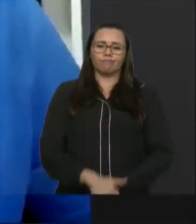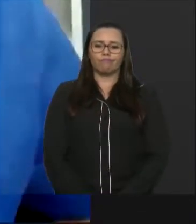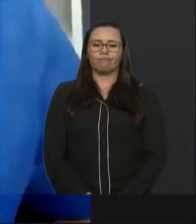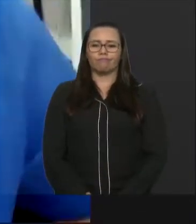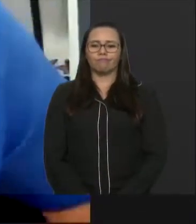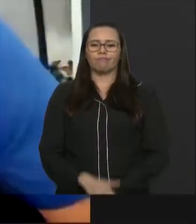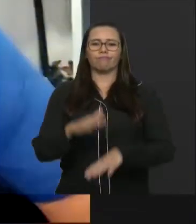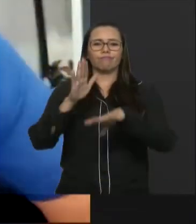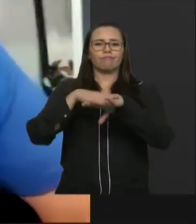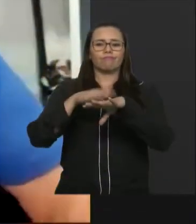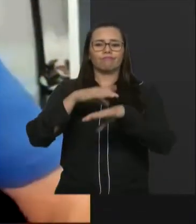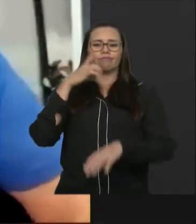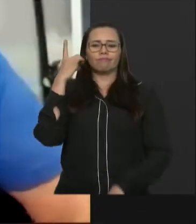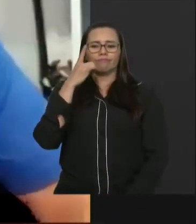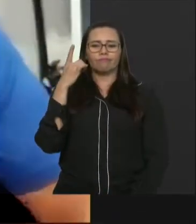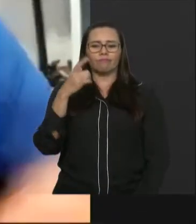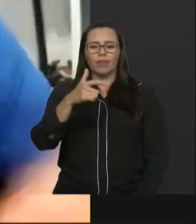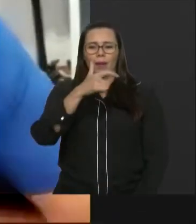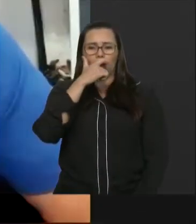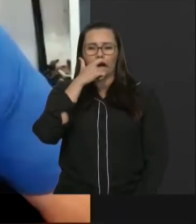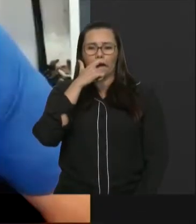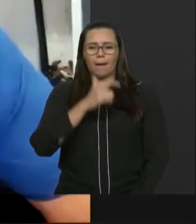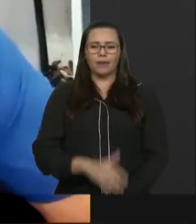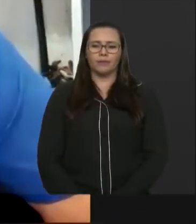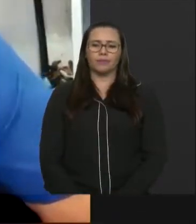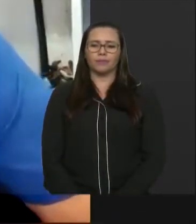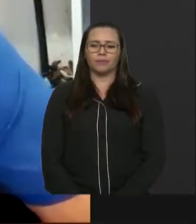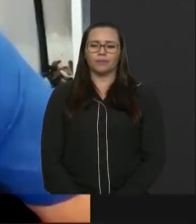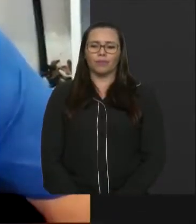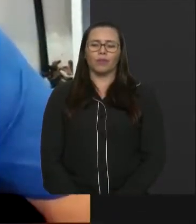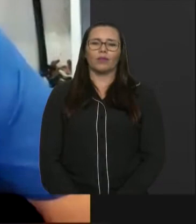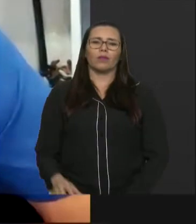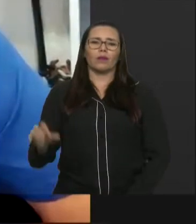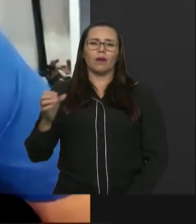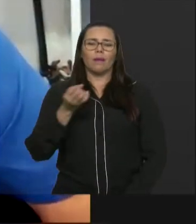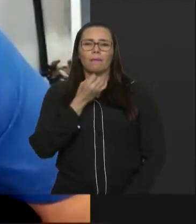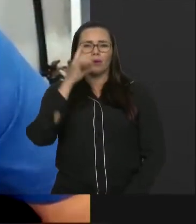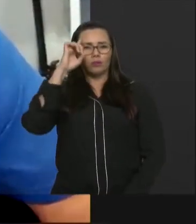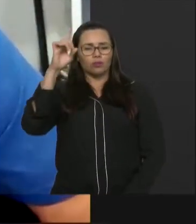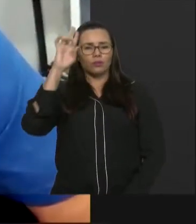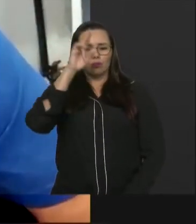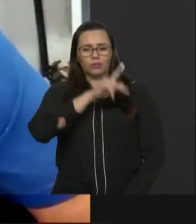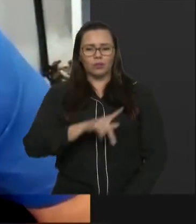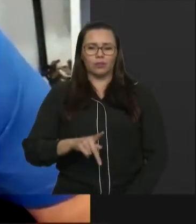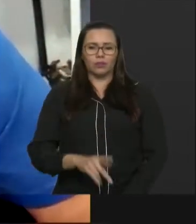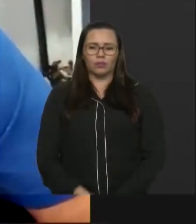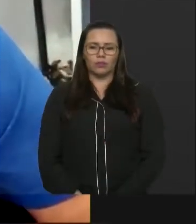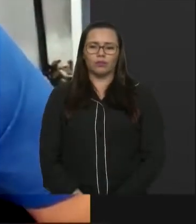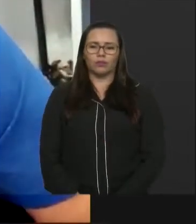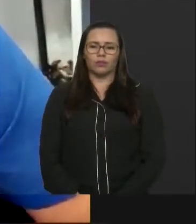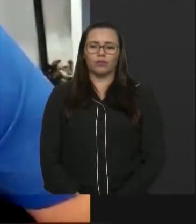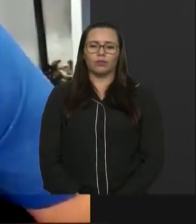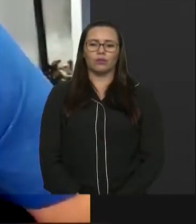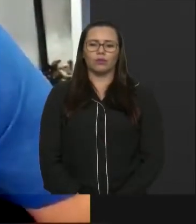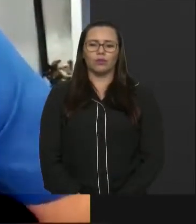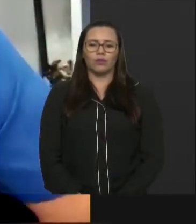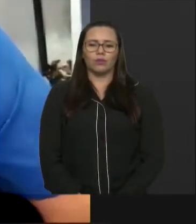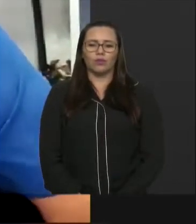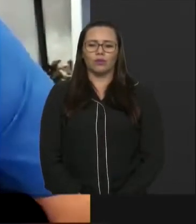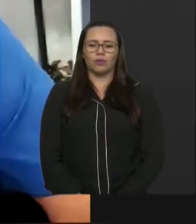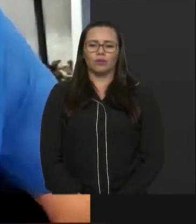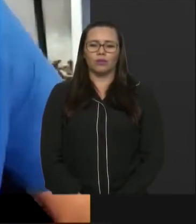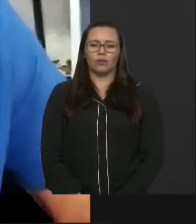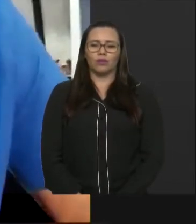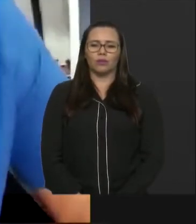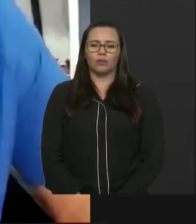professor todo o nosso presidente, eu sempre cuido dele, para que haja essa situação processual, e vou reafirmar,